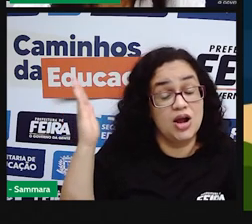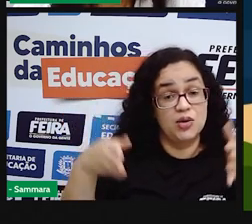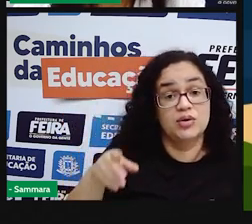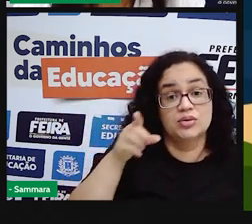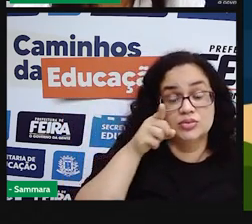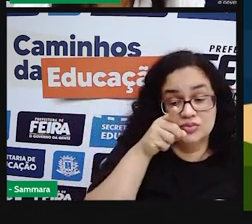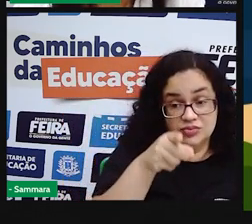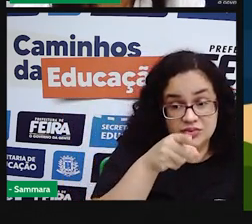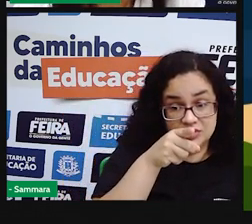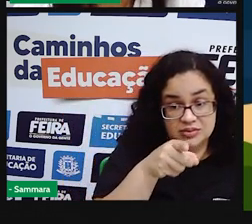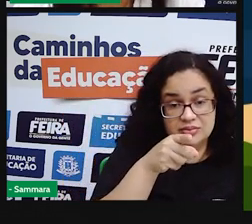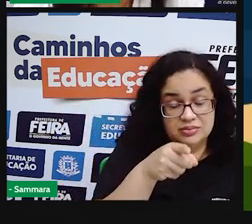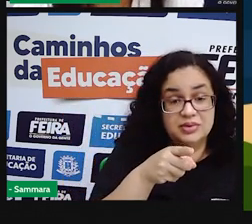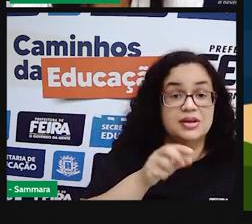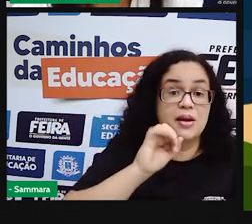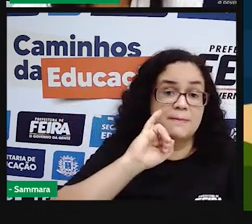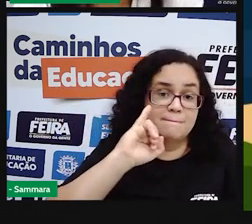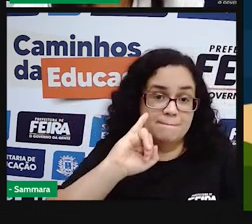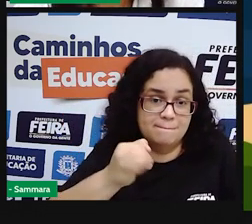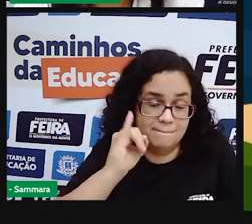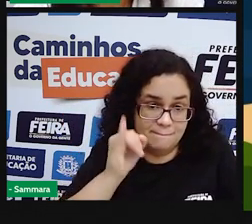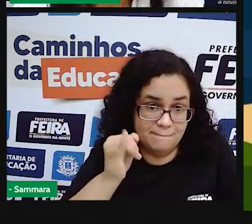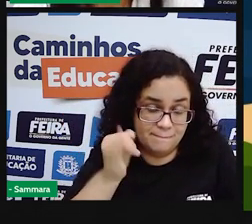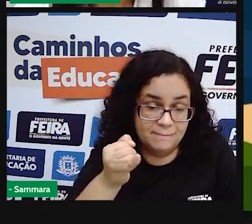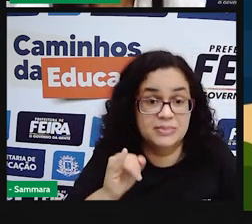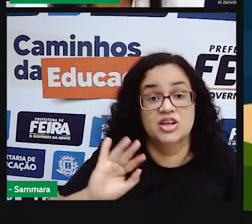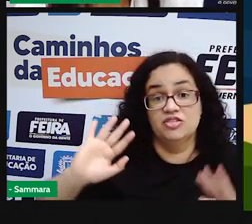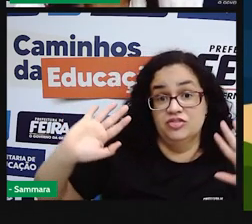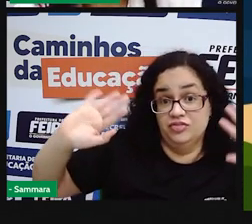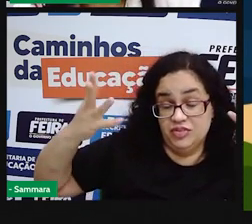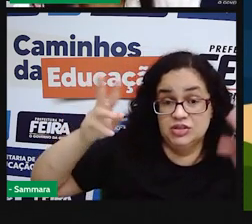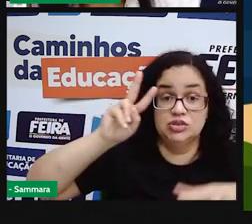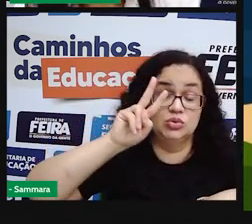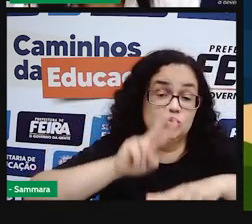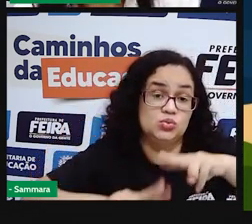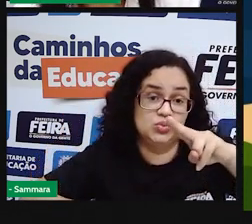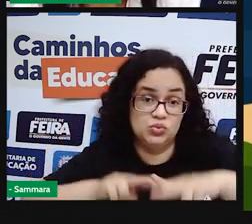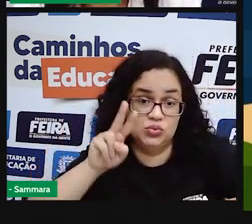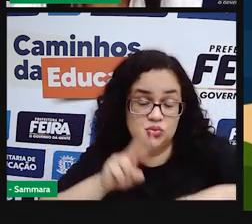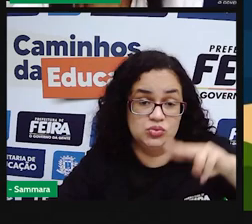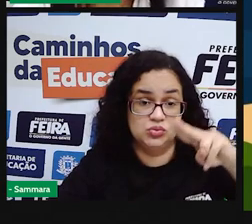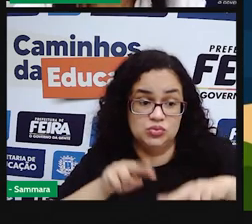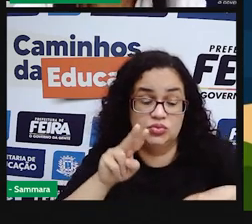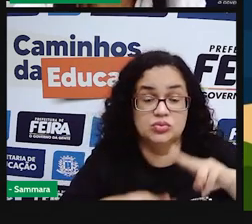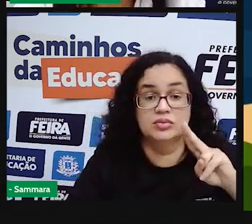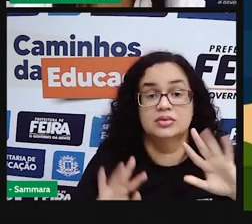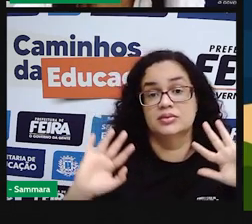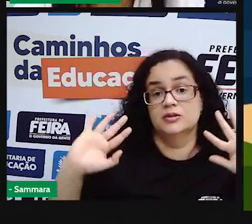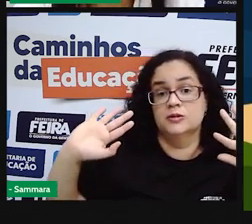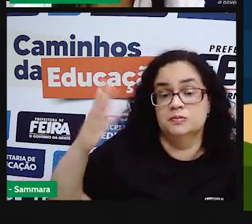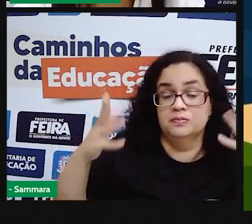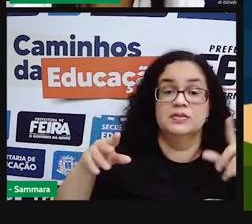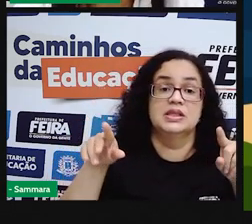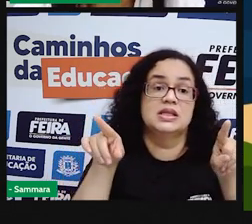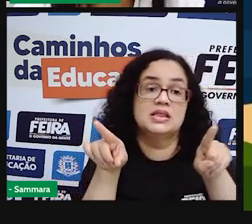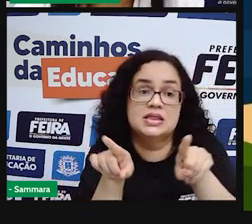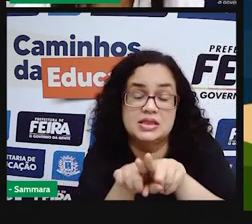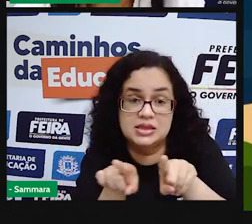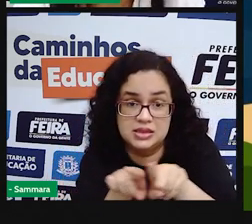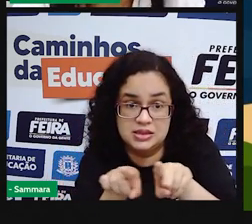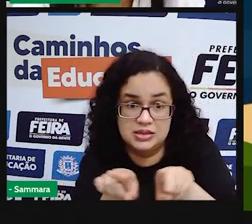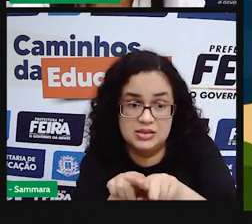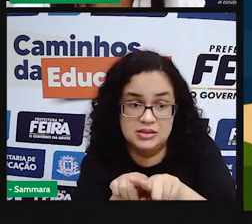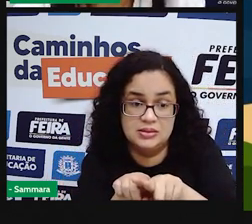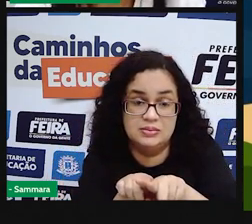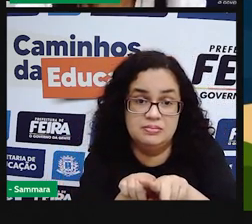né? Aproveitem aí as festas juninas, para aqueles que comemoram, aqueles também que não comemoram, mas aqueles